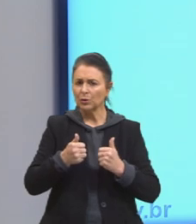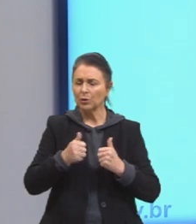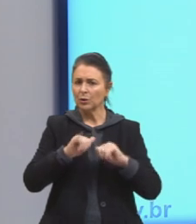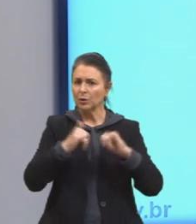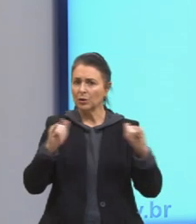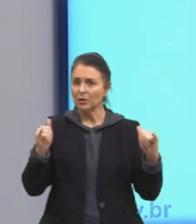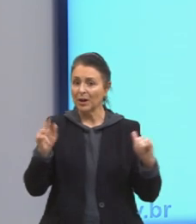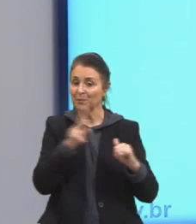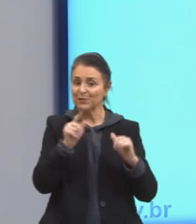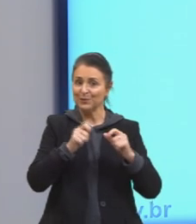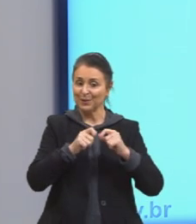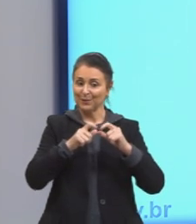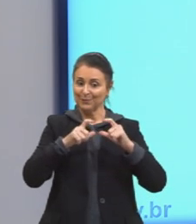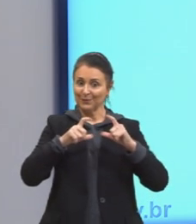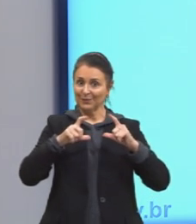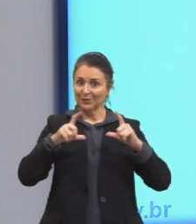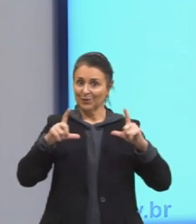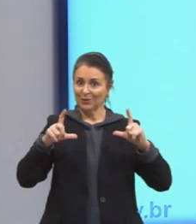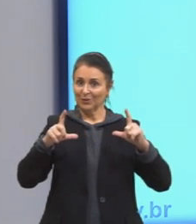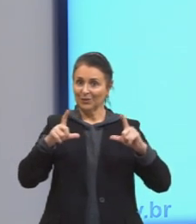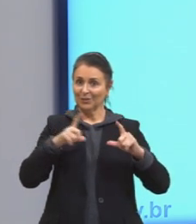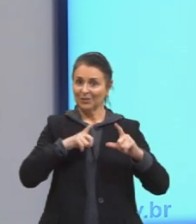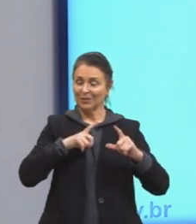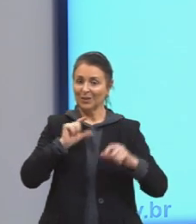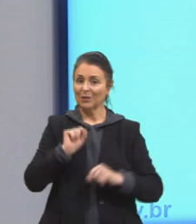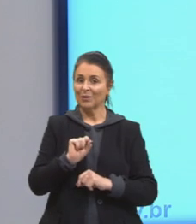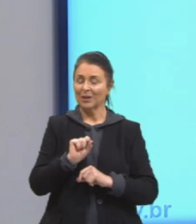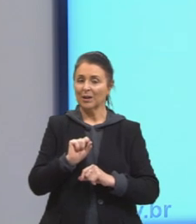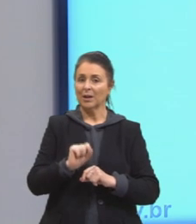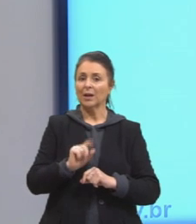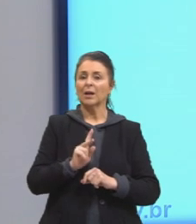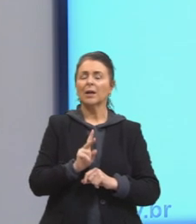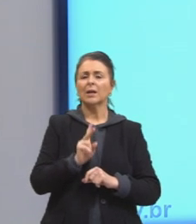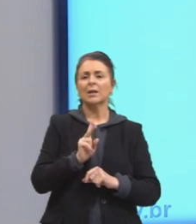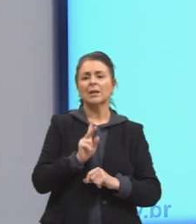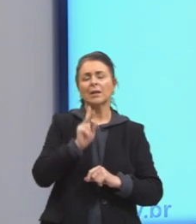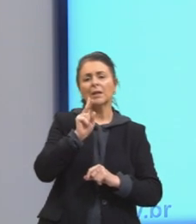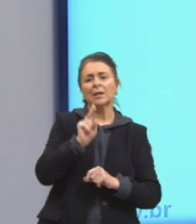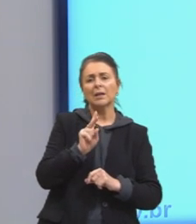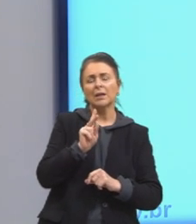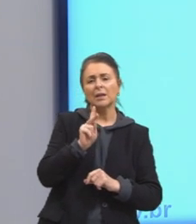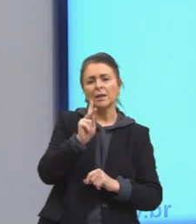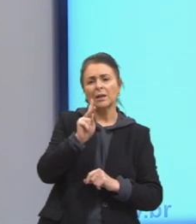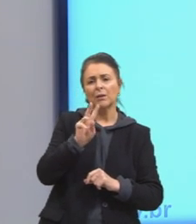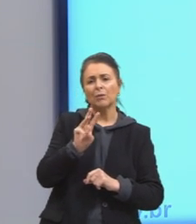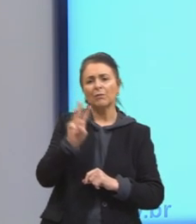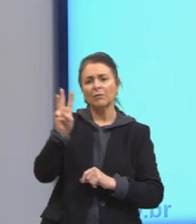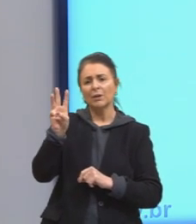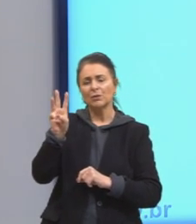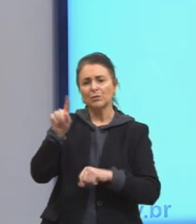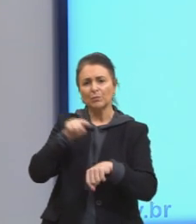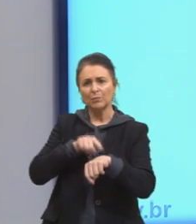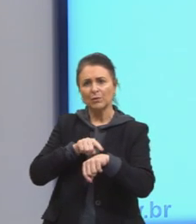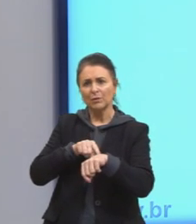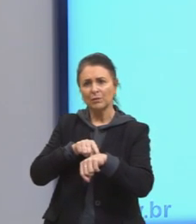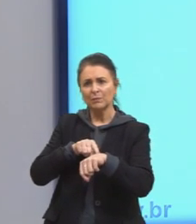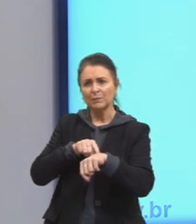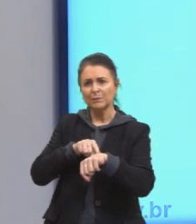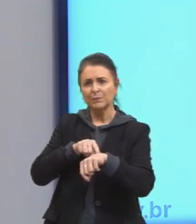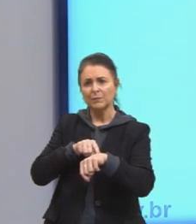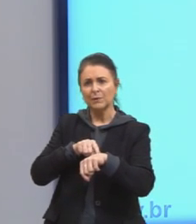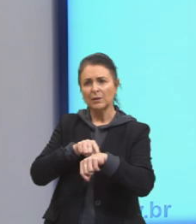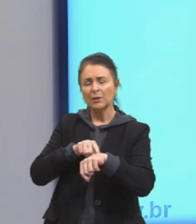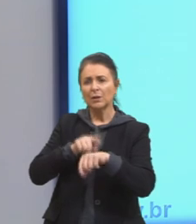ficou um pouquinho apagadinho mas a gente tem que a kilowatt por hora a kilowatt por